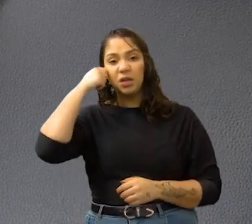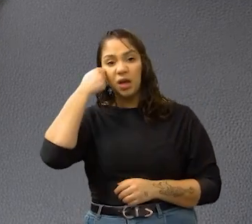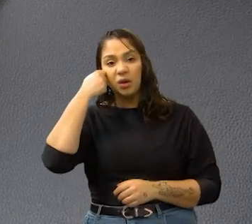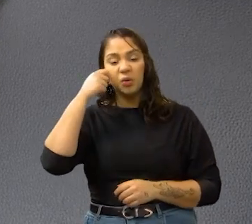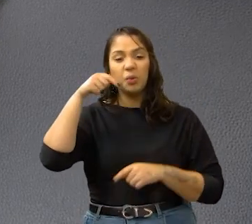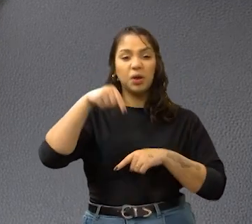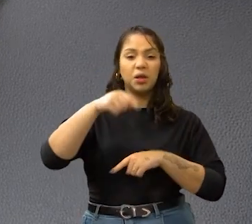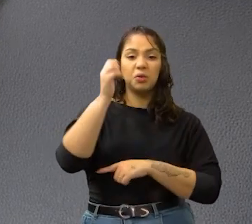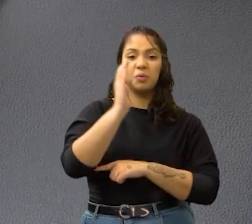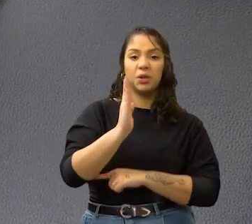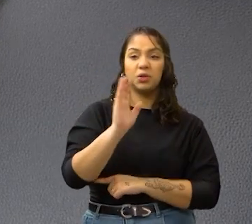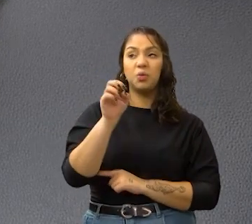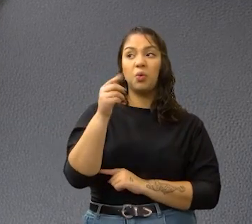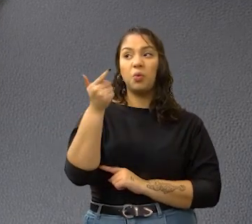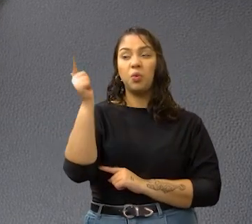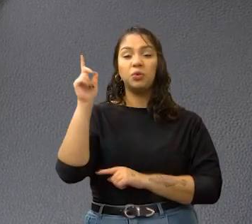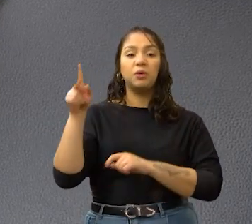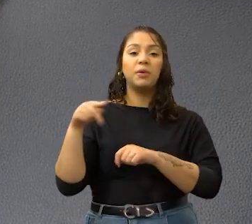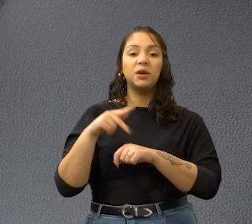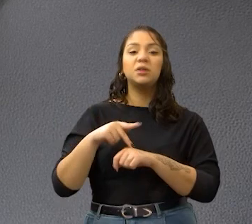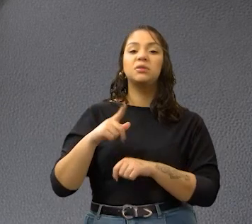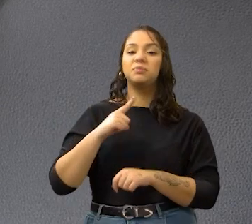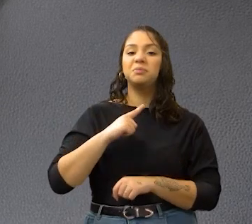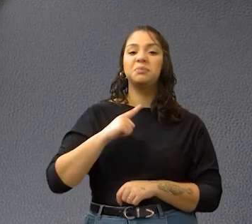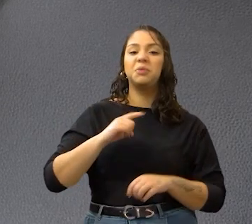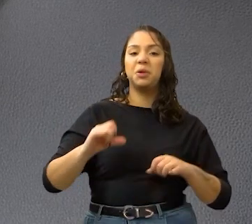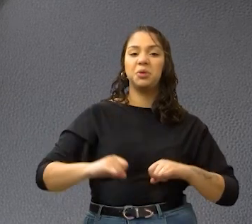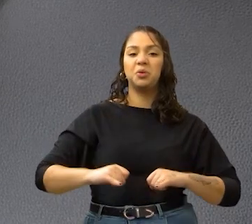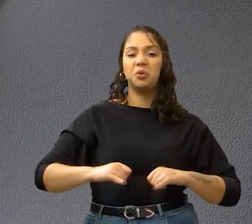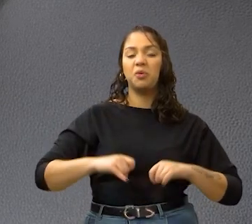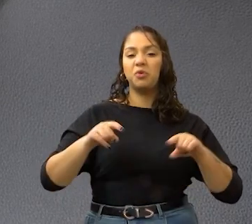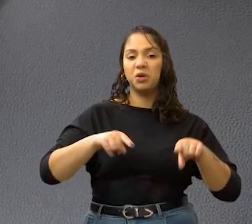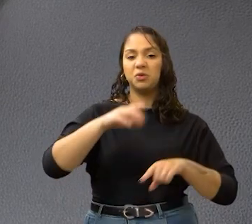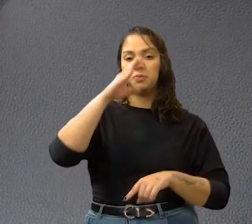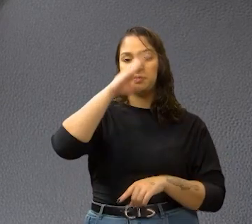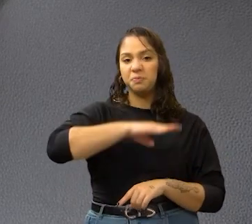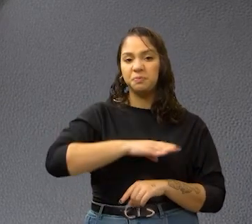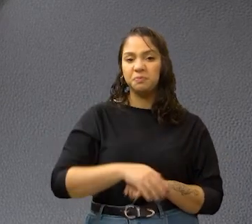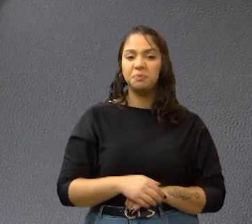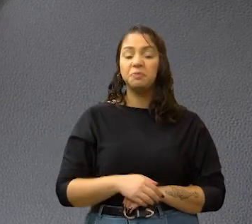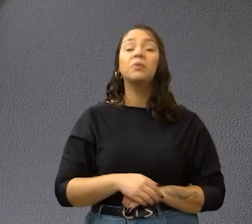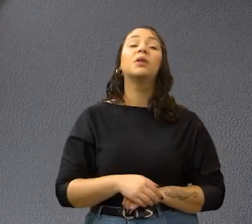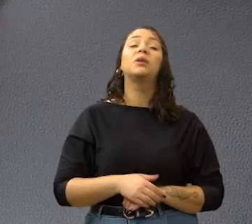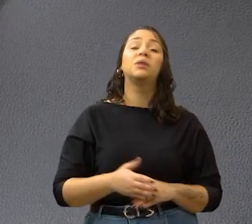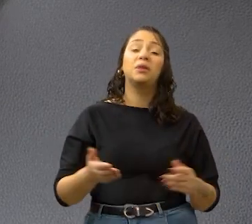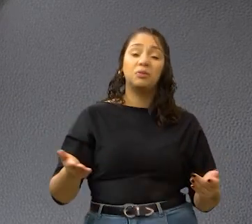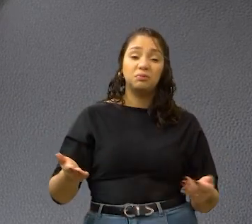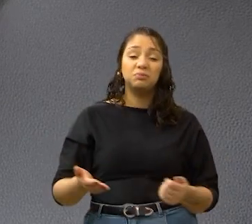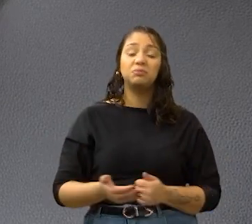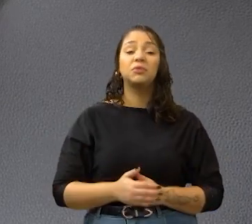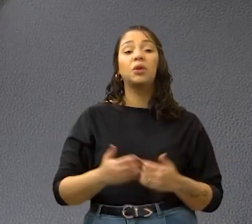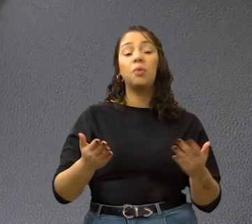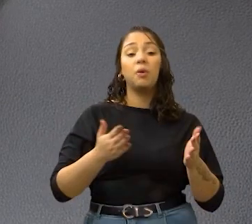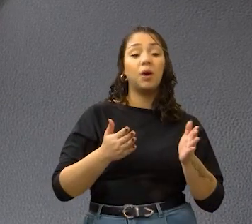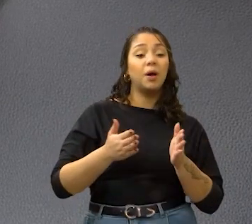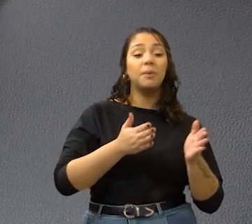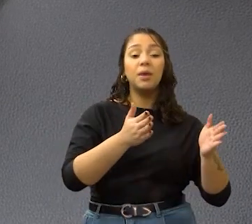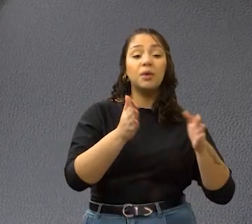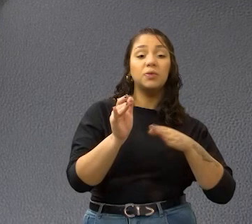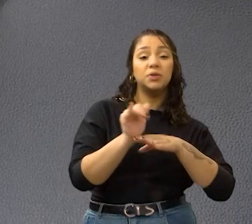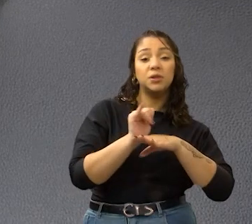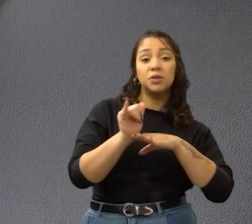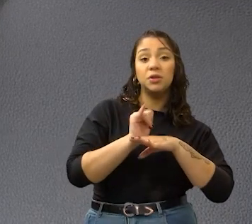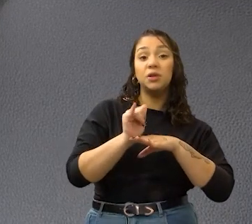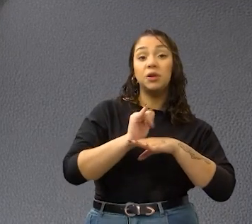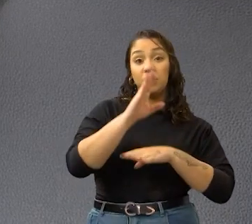Brasil, você infelizmente está sofrendo com esse mal. Então a gente precisa reforçar quais são os caminhos, quais são os